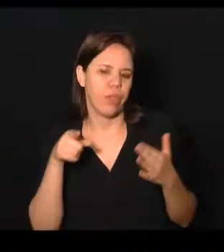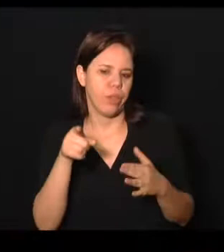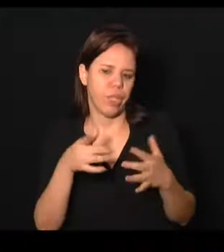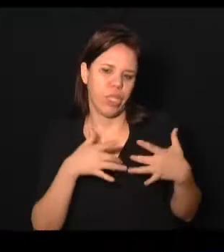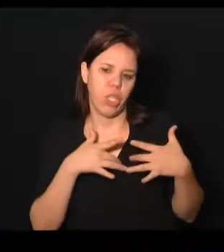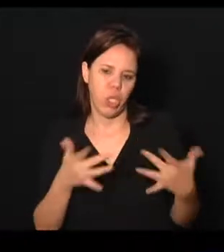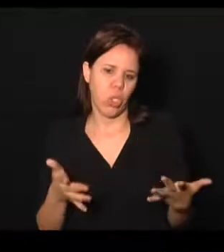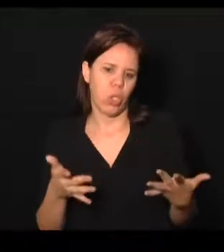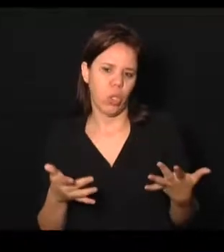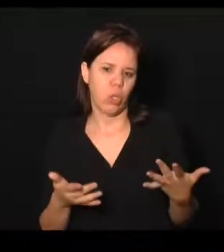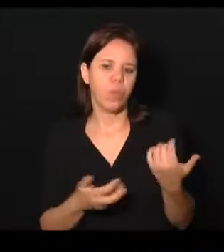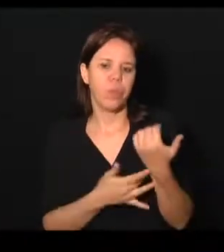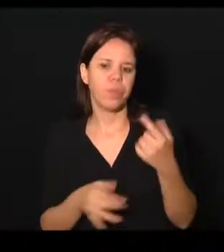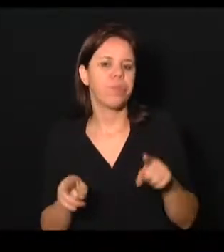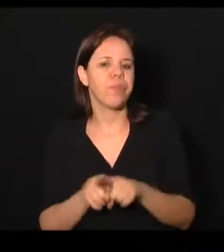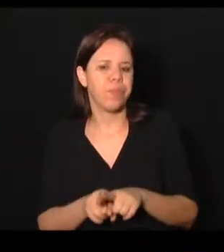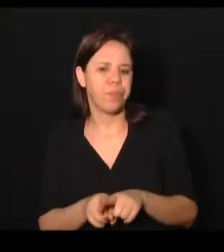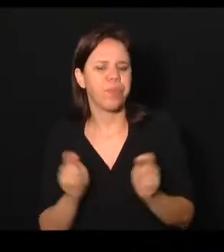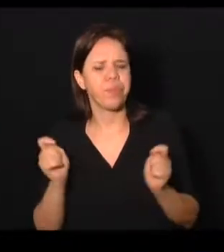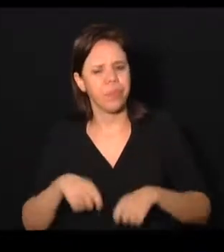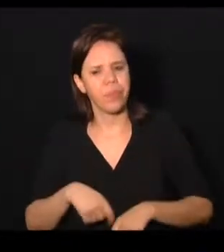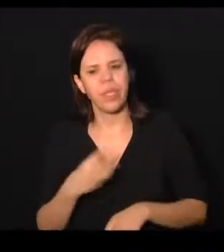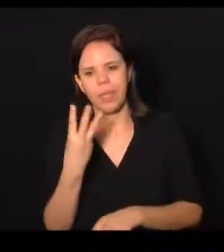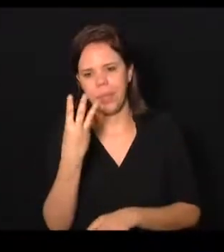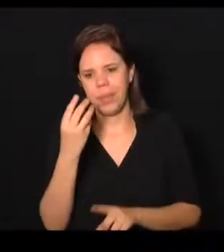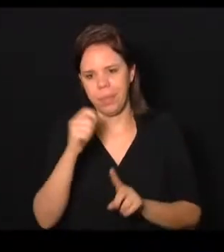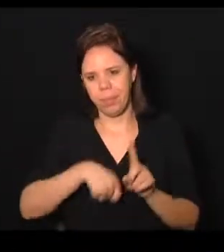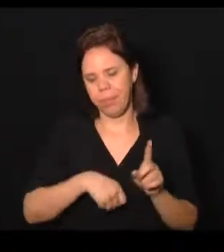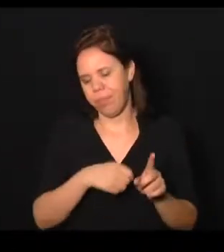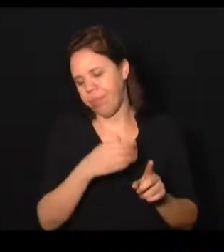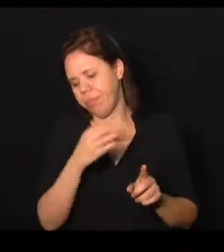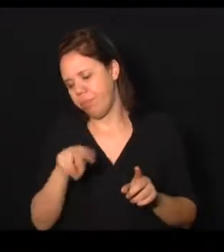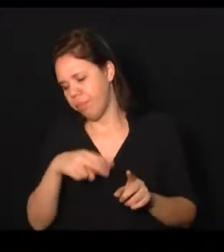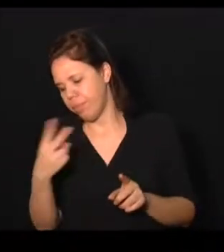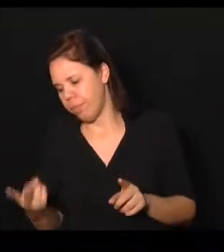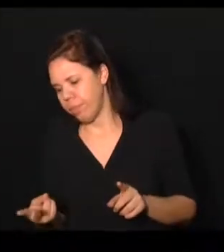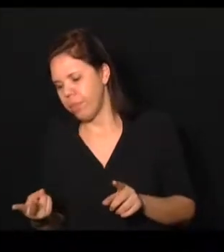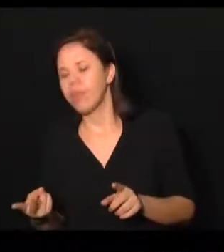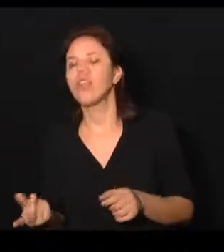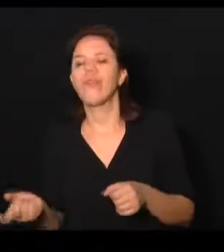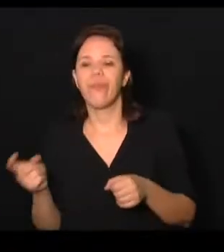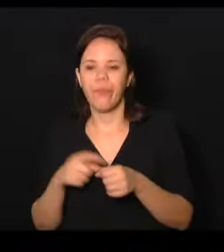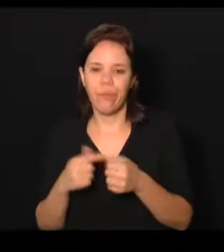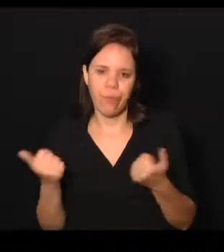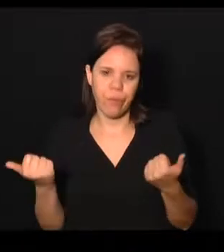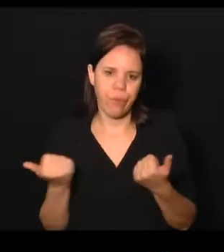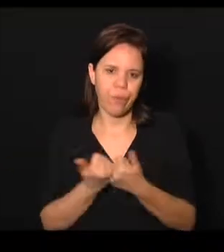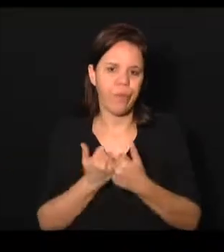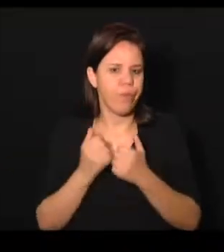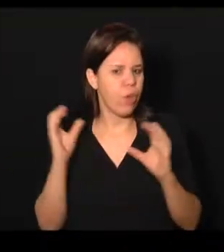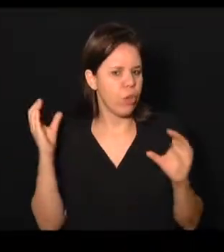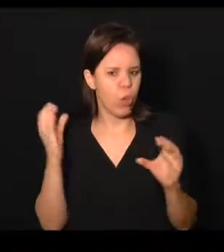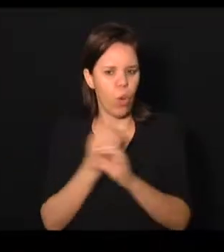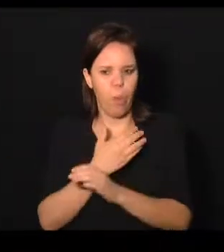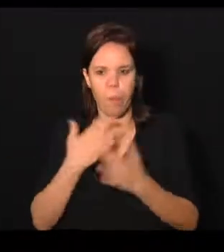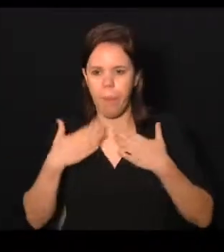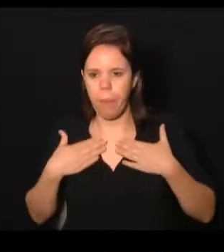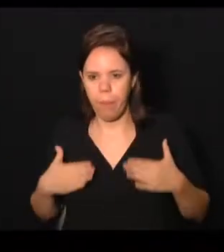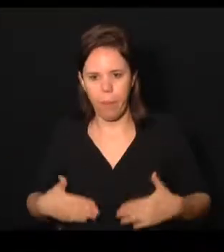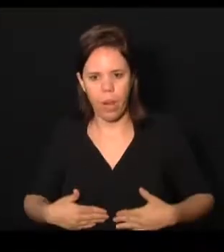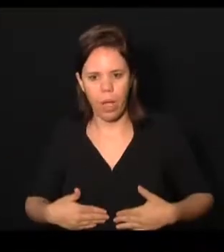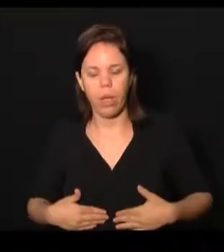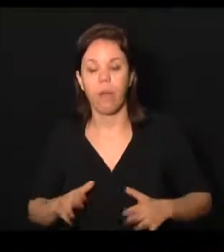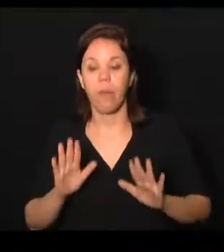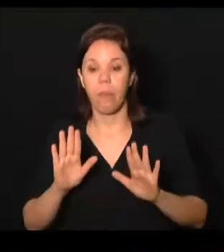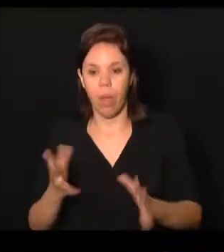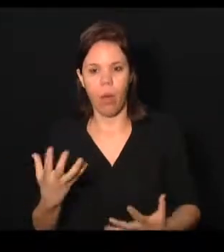espaço de 3 meses porque para que a pessoa se recupere bem da doação no seu aspecto global. Porém, o nosso